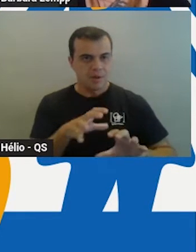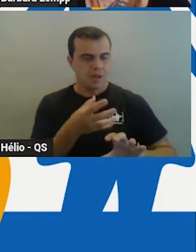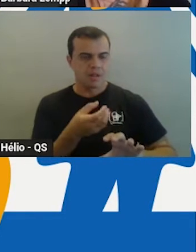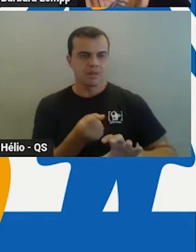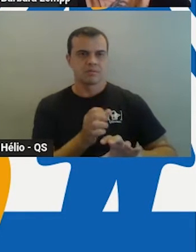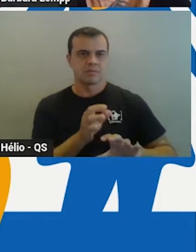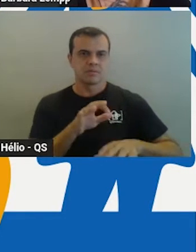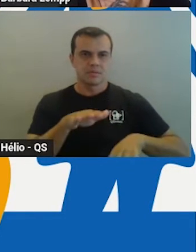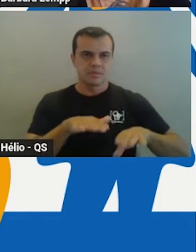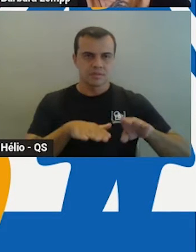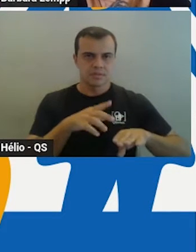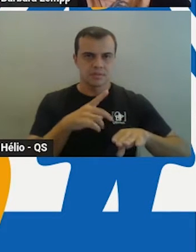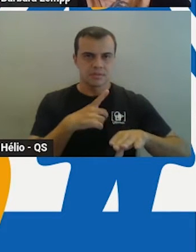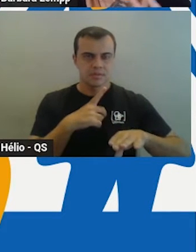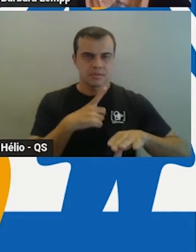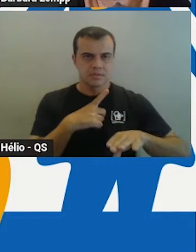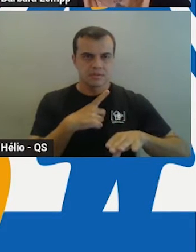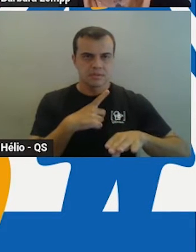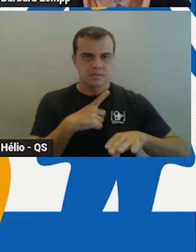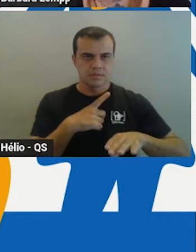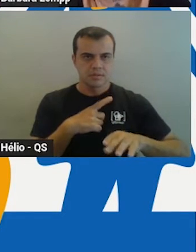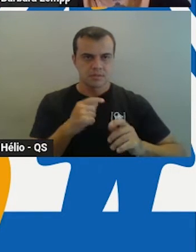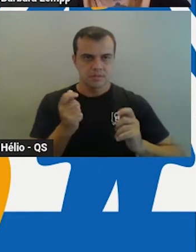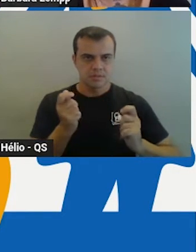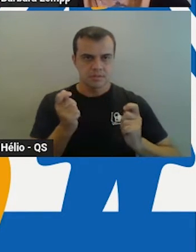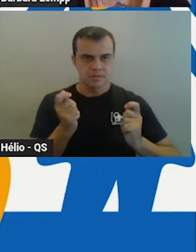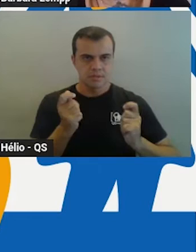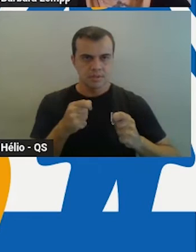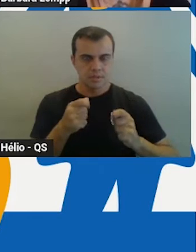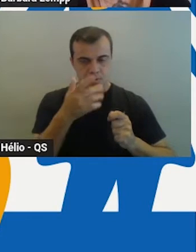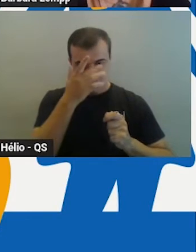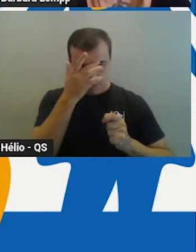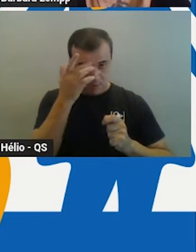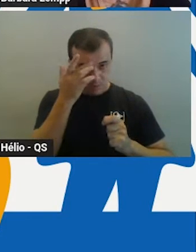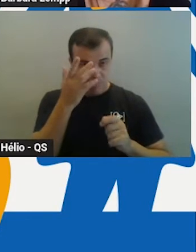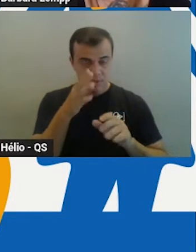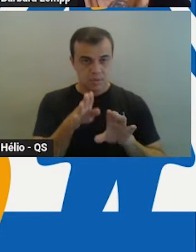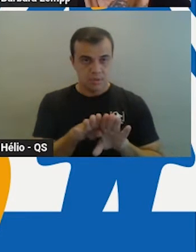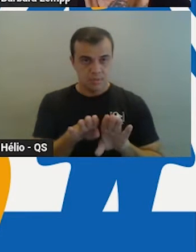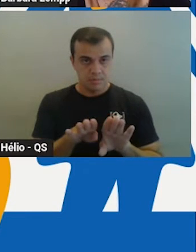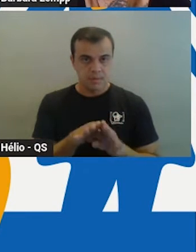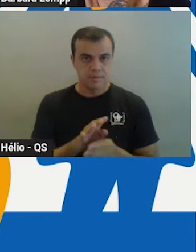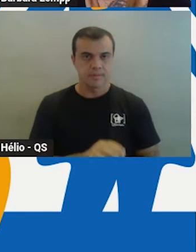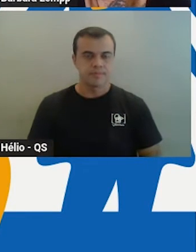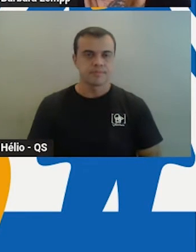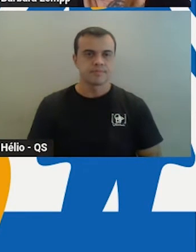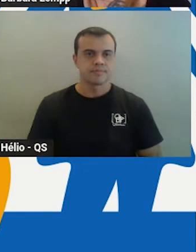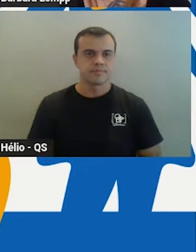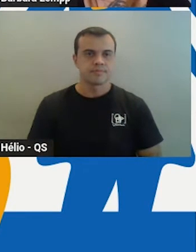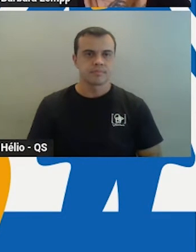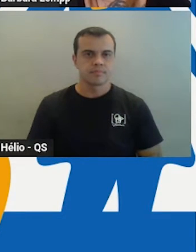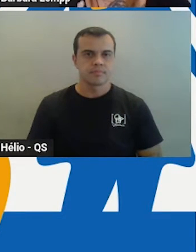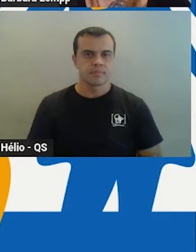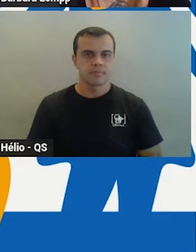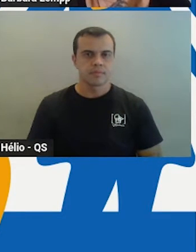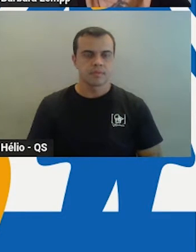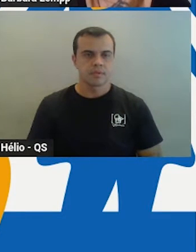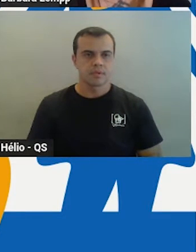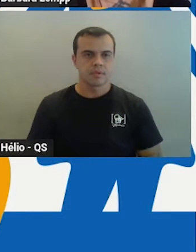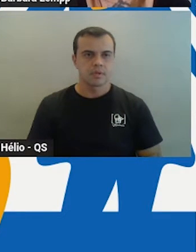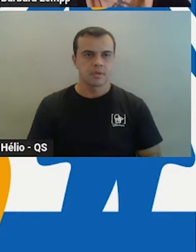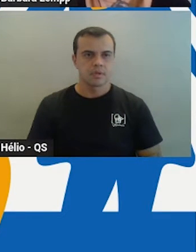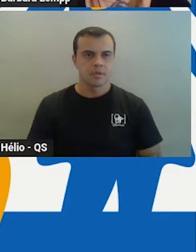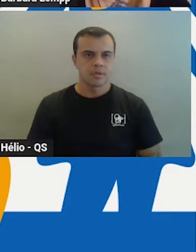às vezes, a condição dela como uma pessoa também, né? A gente tá, a pessoa